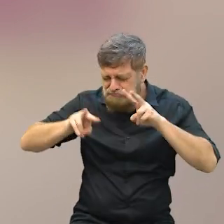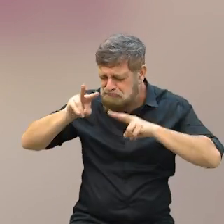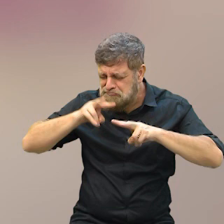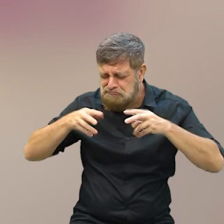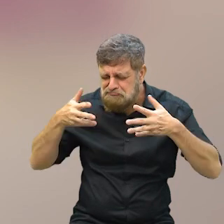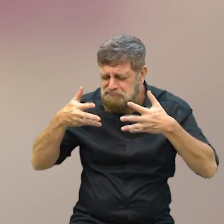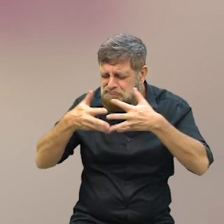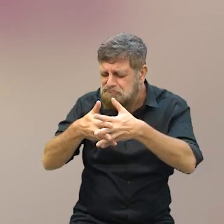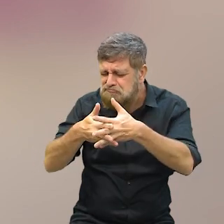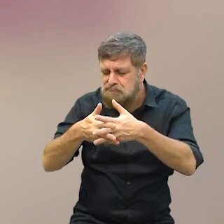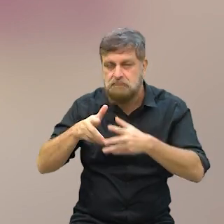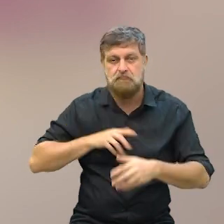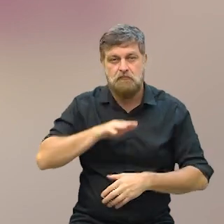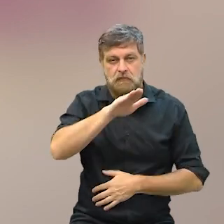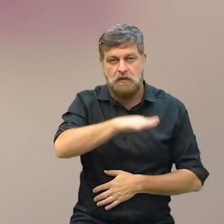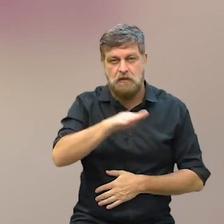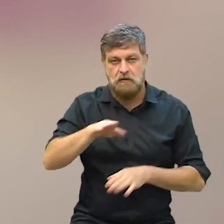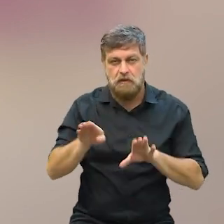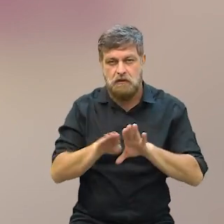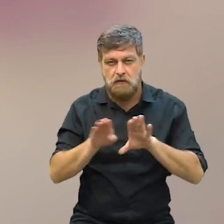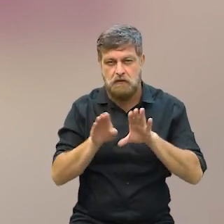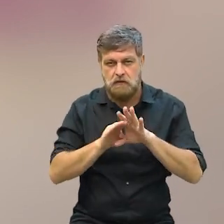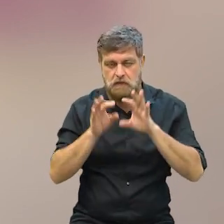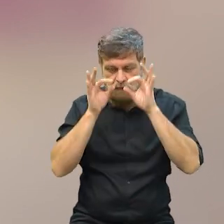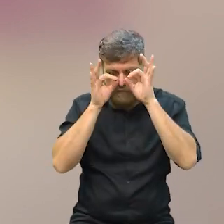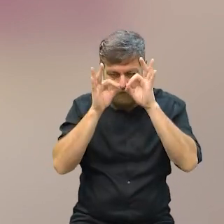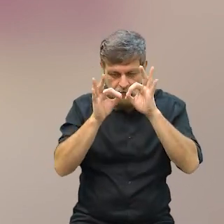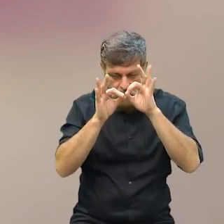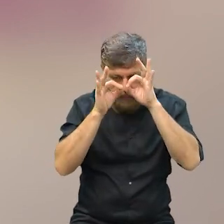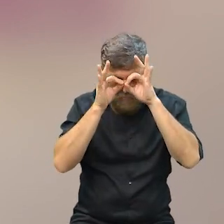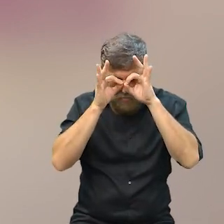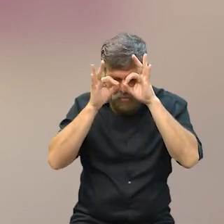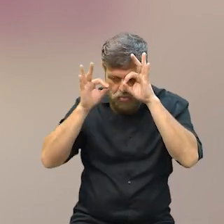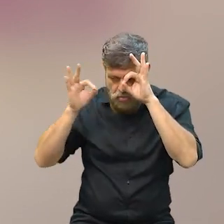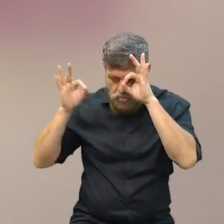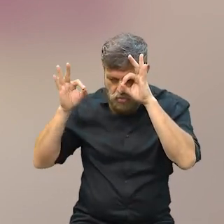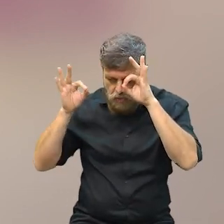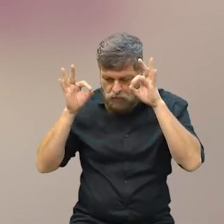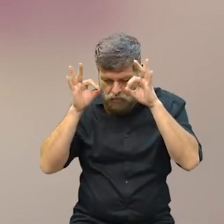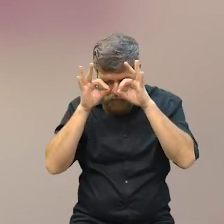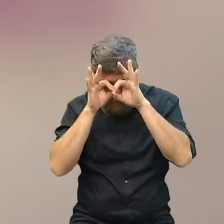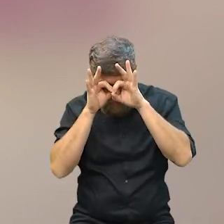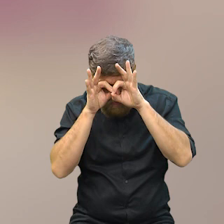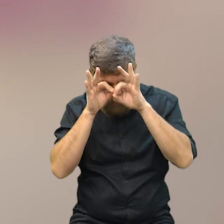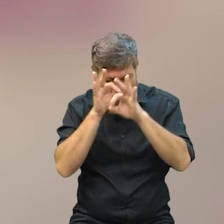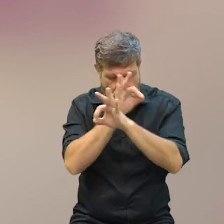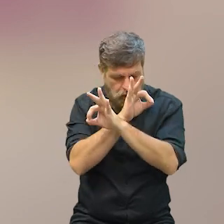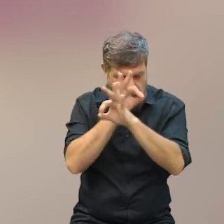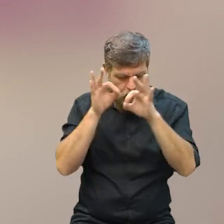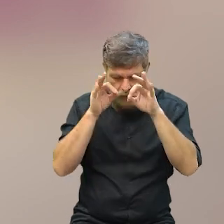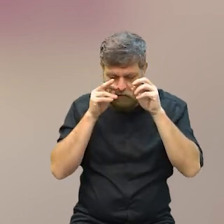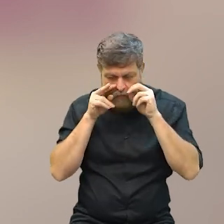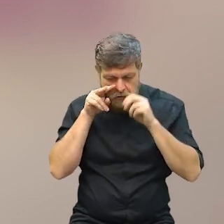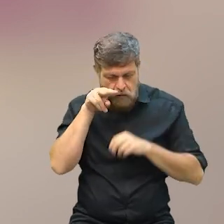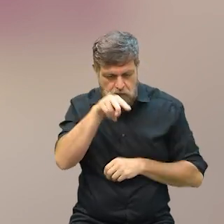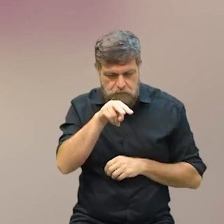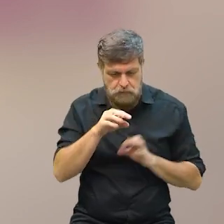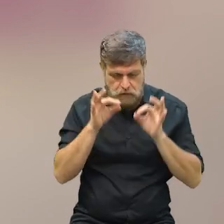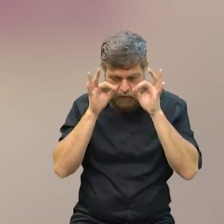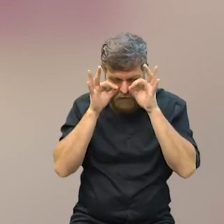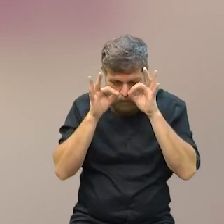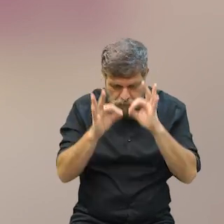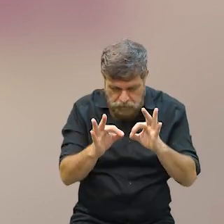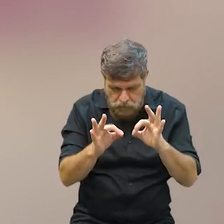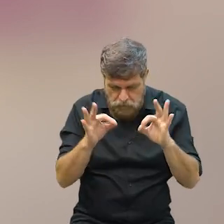além disso, a criança ela pode desviar o olho, que chama estrabismo, por conta de falta de... Ele não consegue... A gente tem um